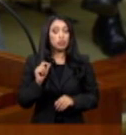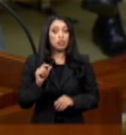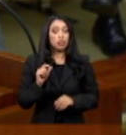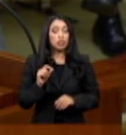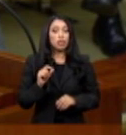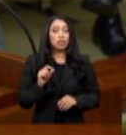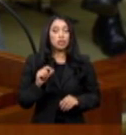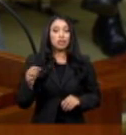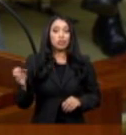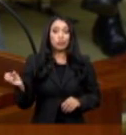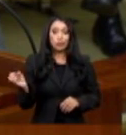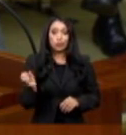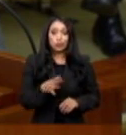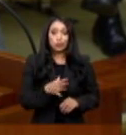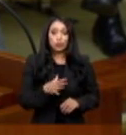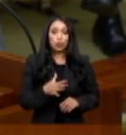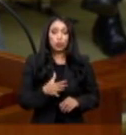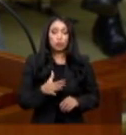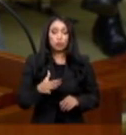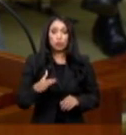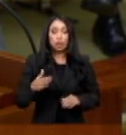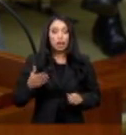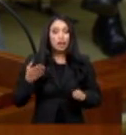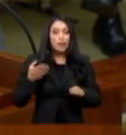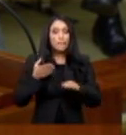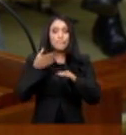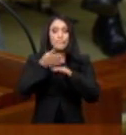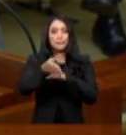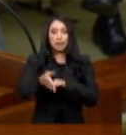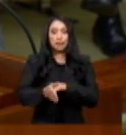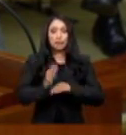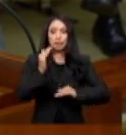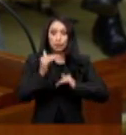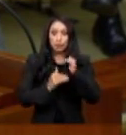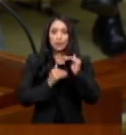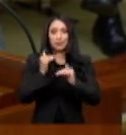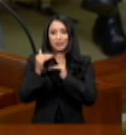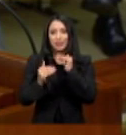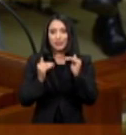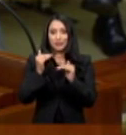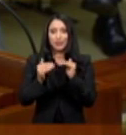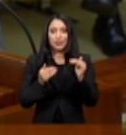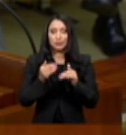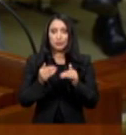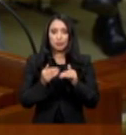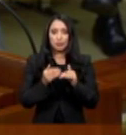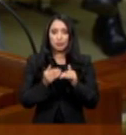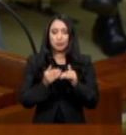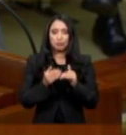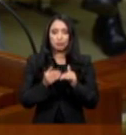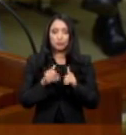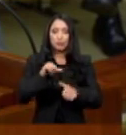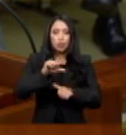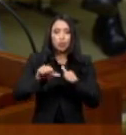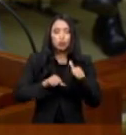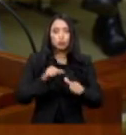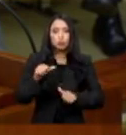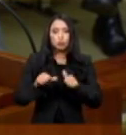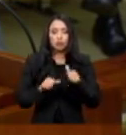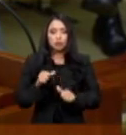desenvolvimento. Diz ele, a necessidade de inovar pressupõe fazer coisas de forma distinta, mudando